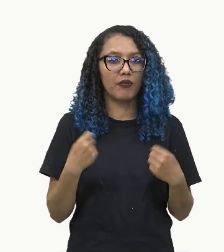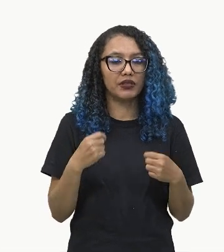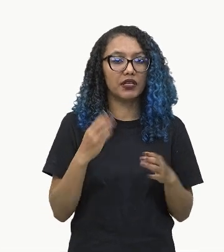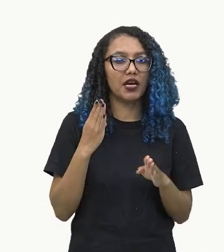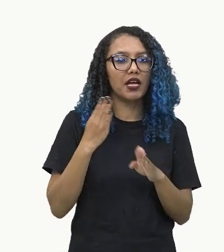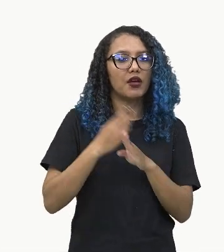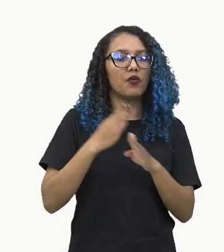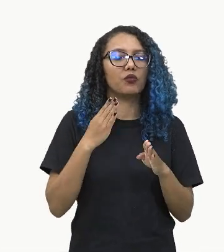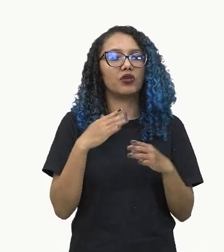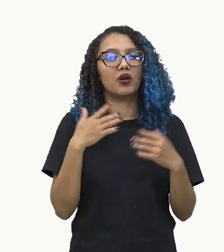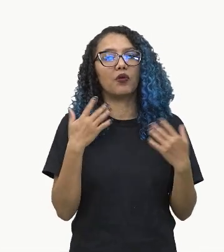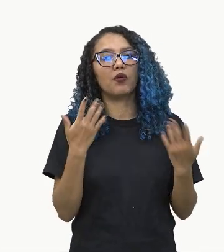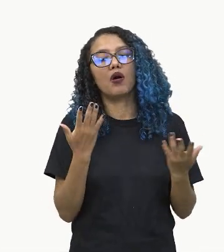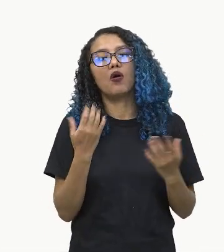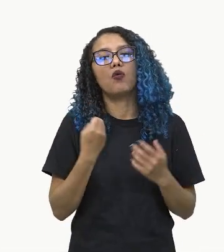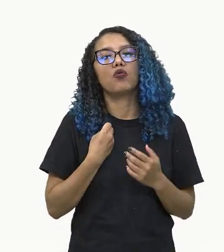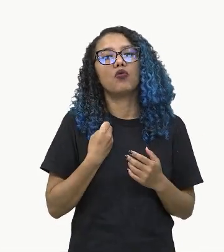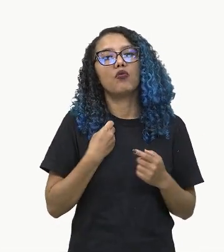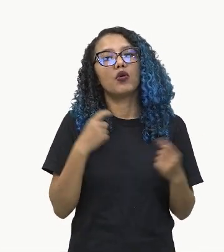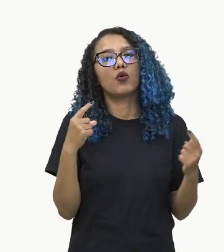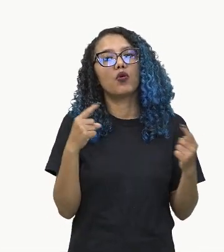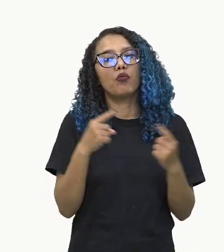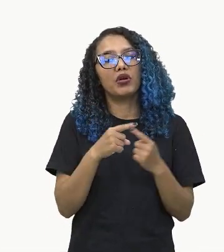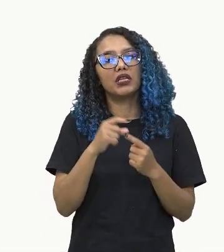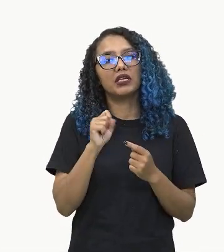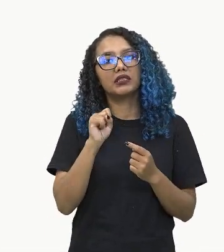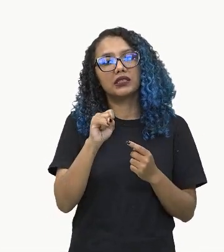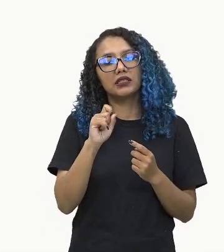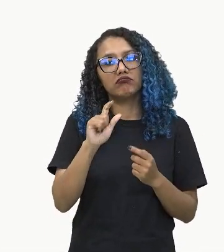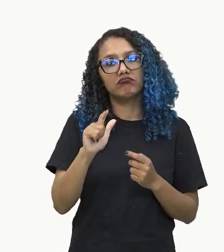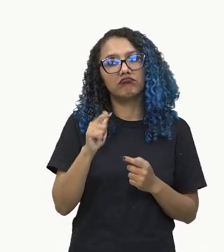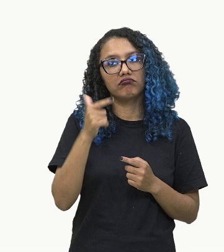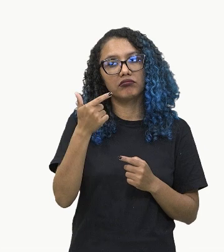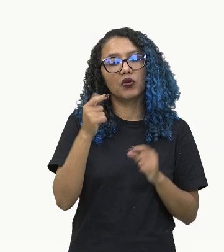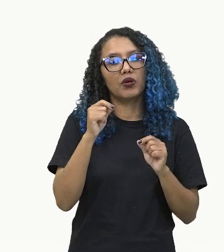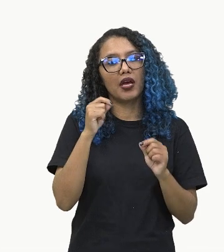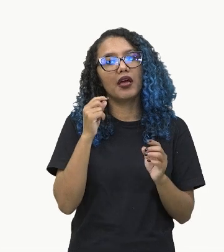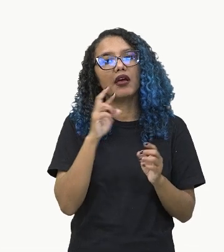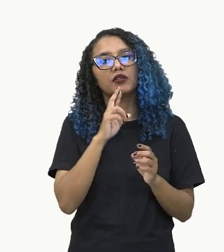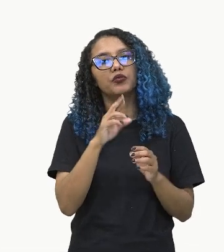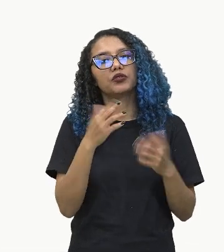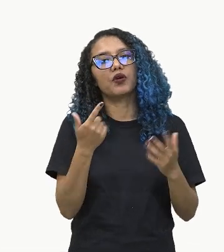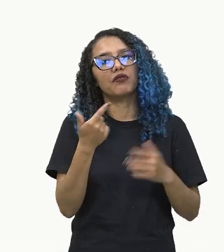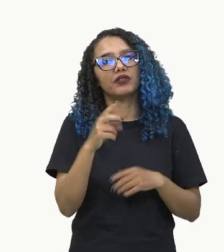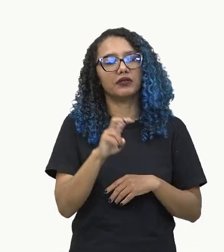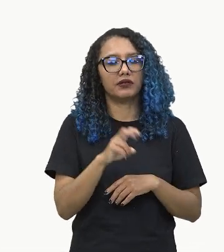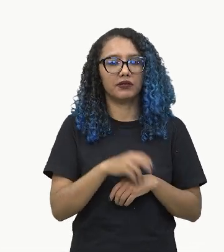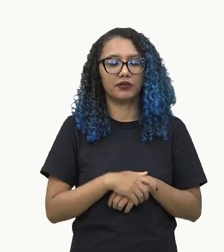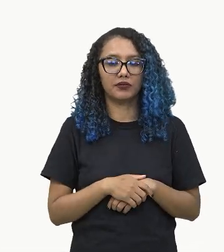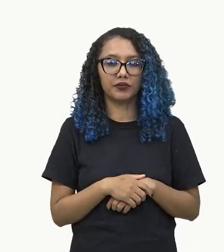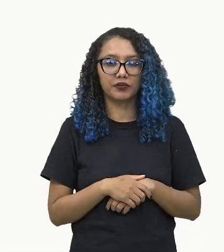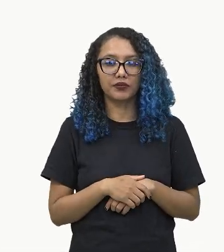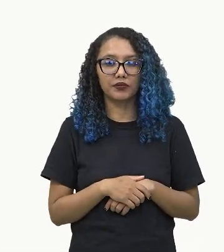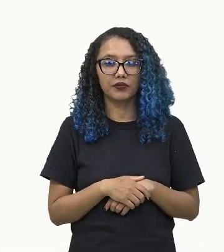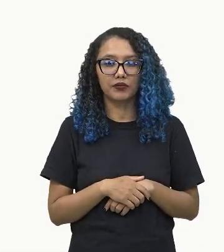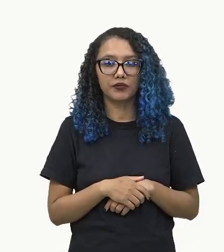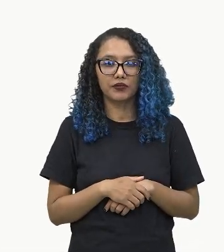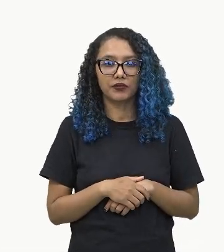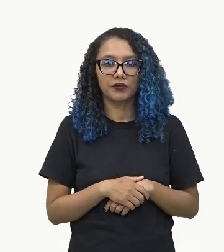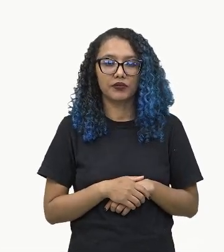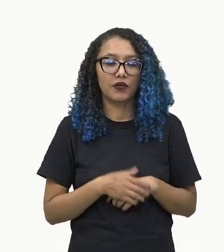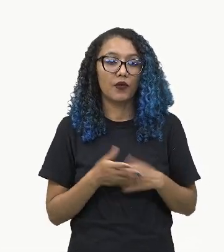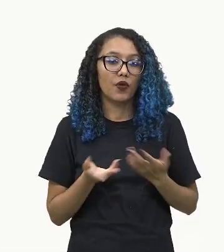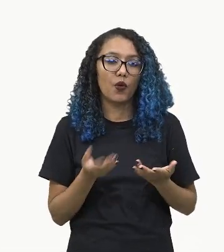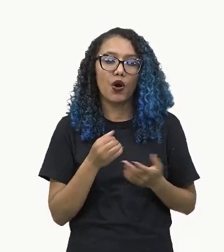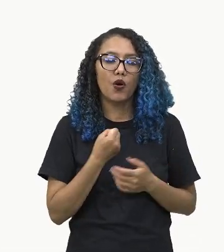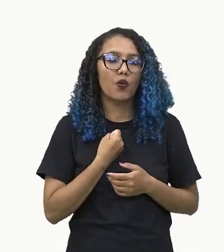encontrar qual é o número que é elevado ao quadrado, vai dar 25. E aí, qual será o